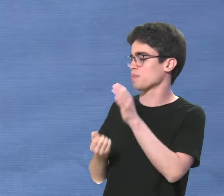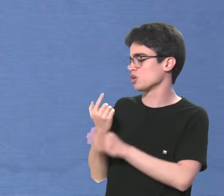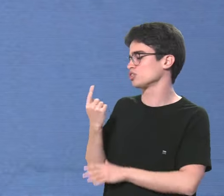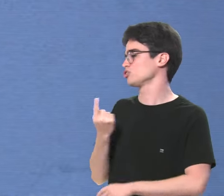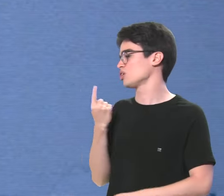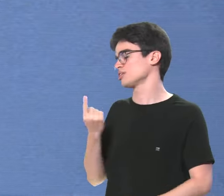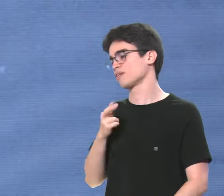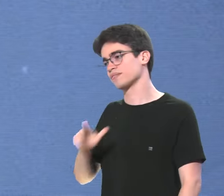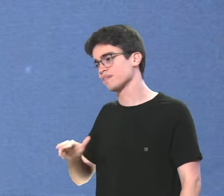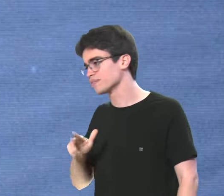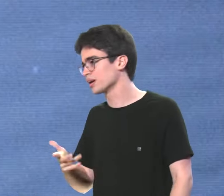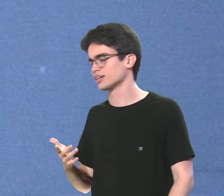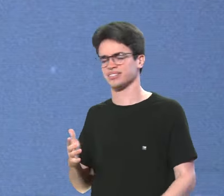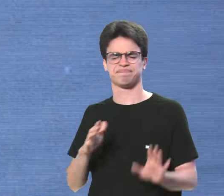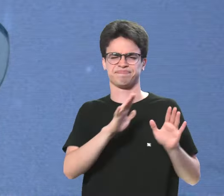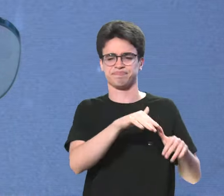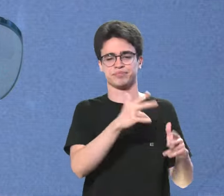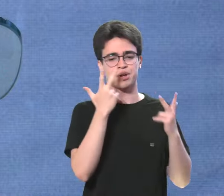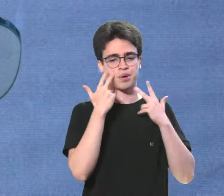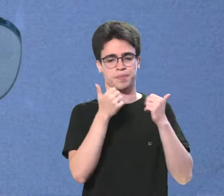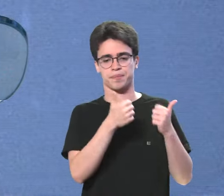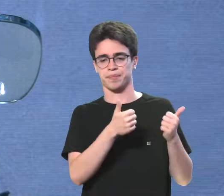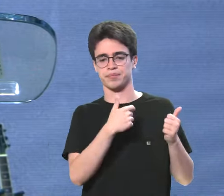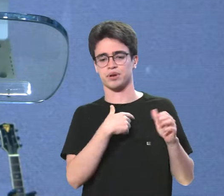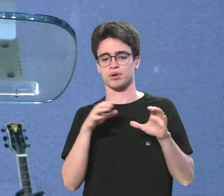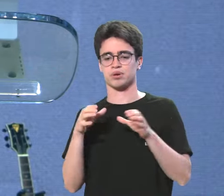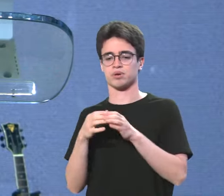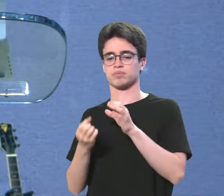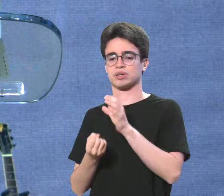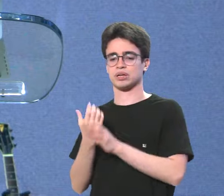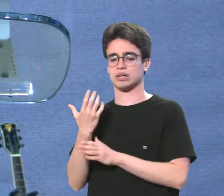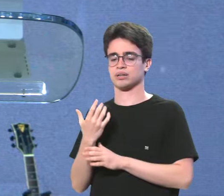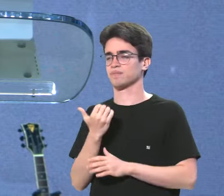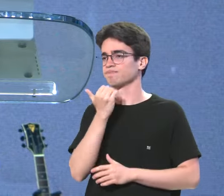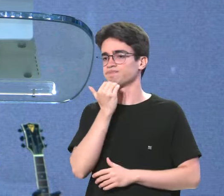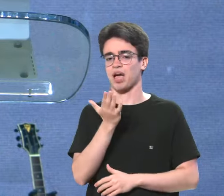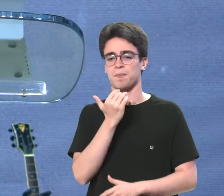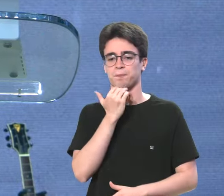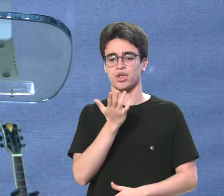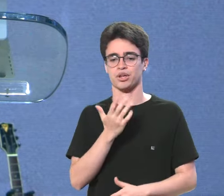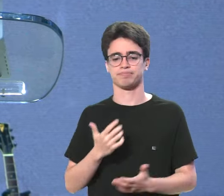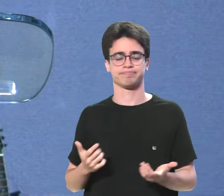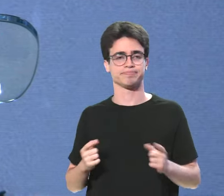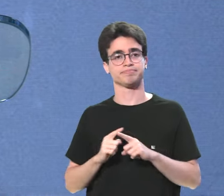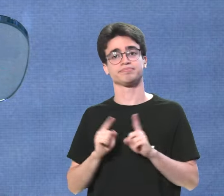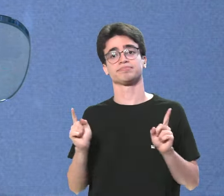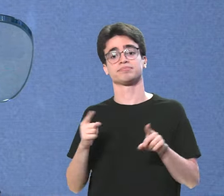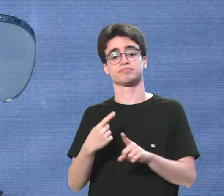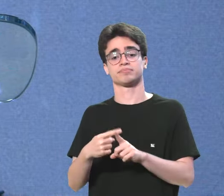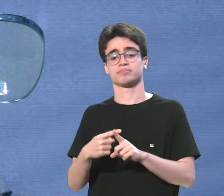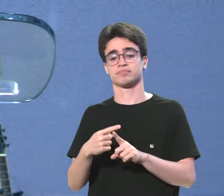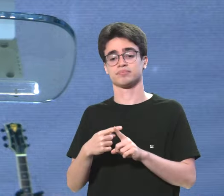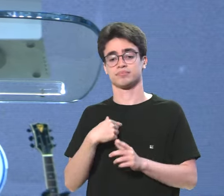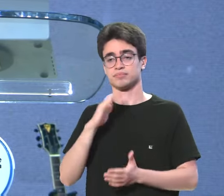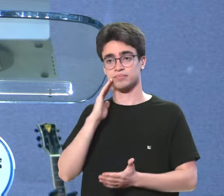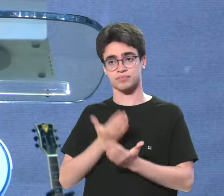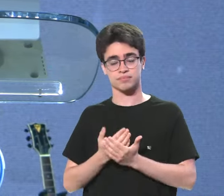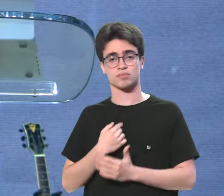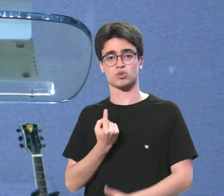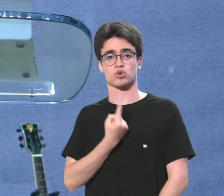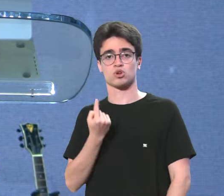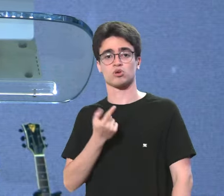faça sozinho eu falava Não beleza beleza vou fazer equipe lá só da boca para fora porque eu acreditava primeiro que eu podia fazer